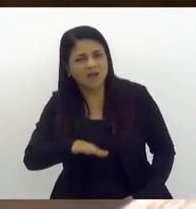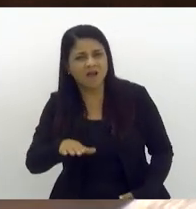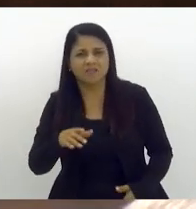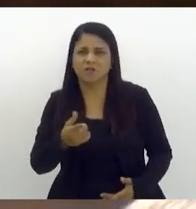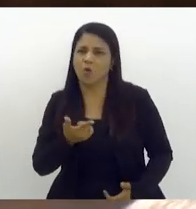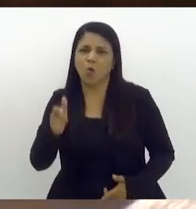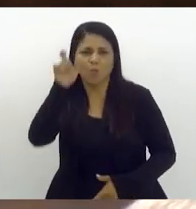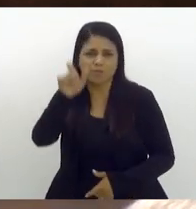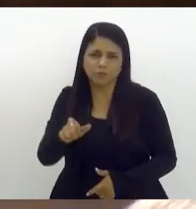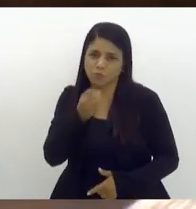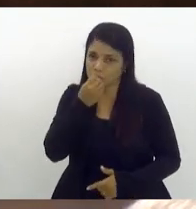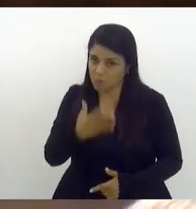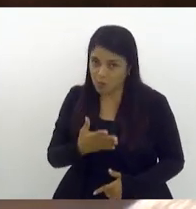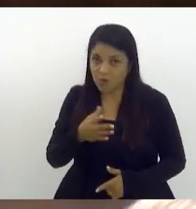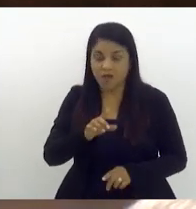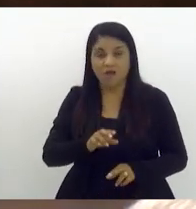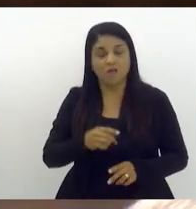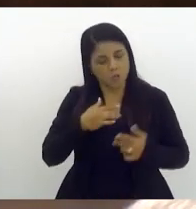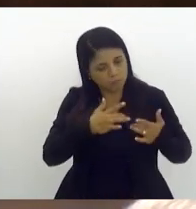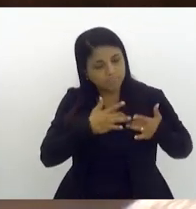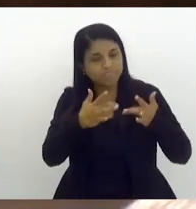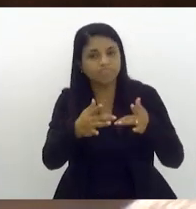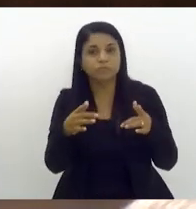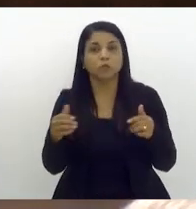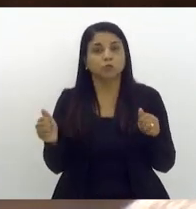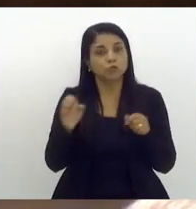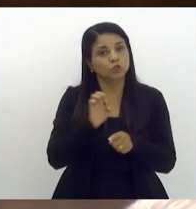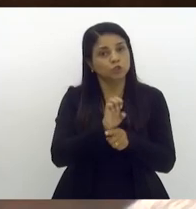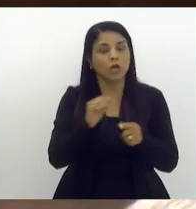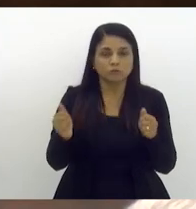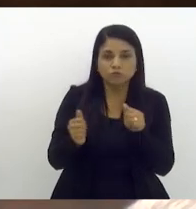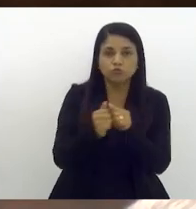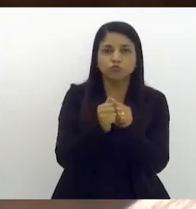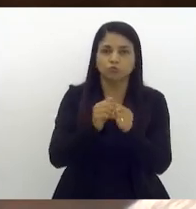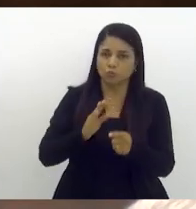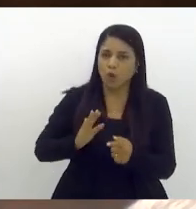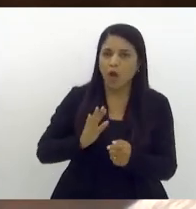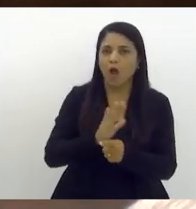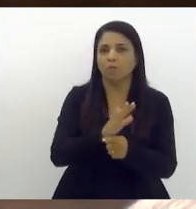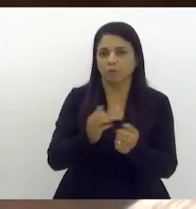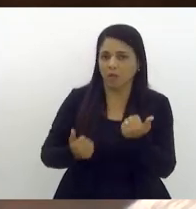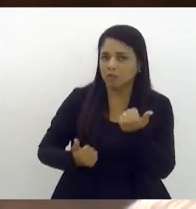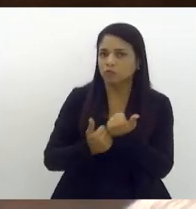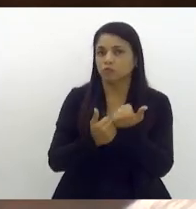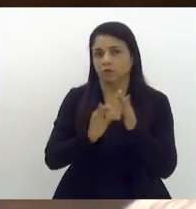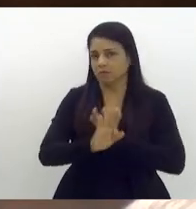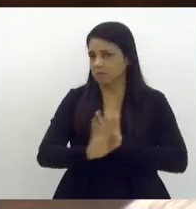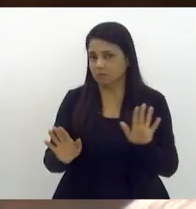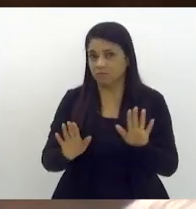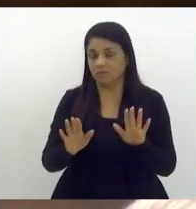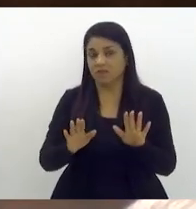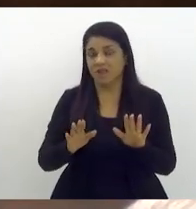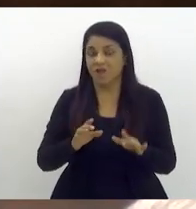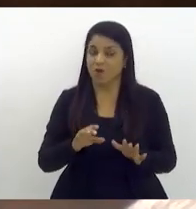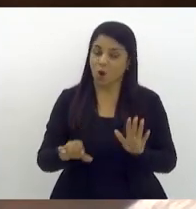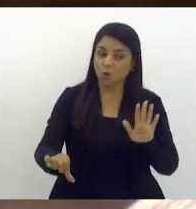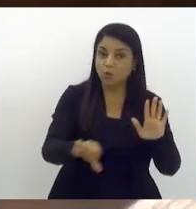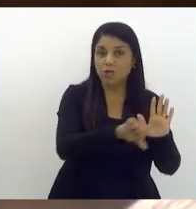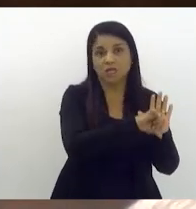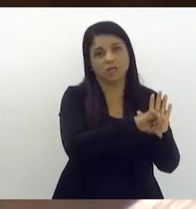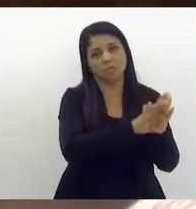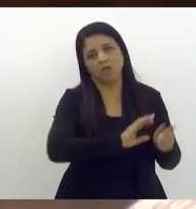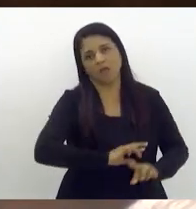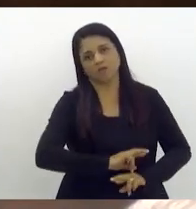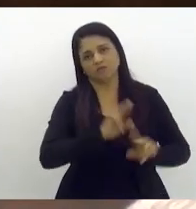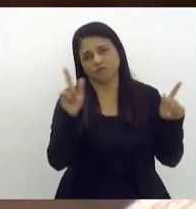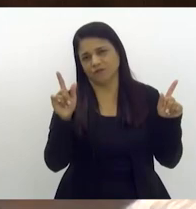totalmente solidário e o Estado tem que estar ao lado, tem que ajudar realmente. Agora, quando se fala do tráfico, a gente não tem como falar diferente, a não ser da